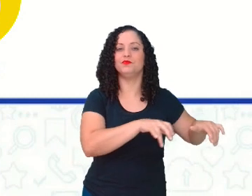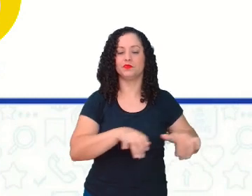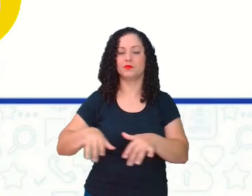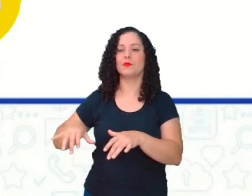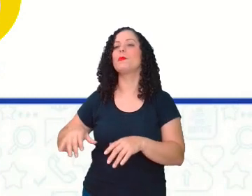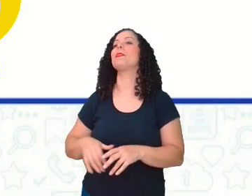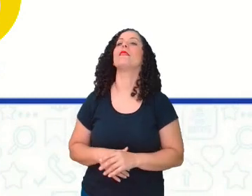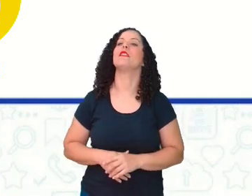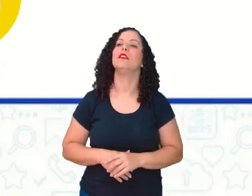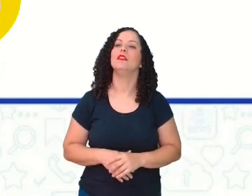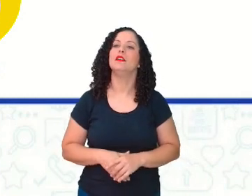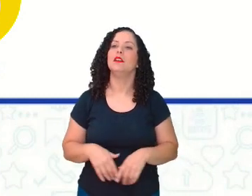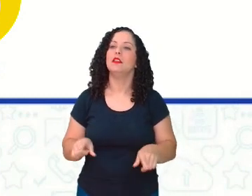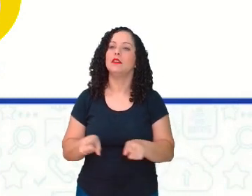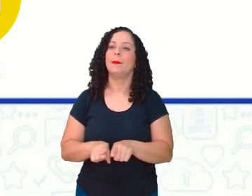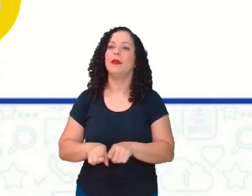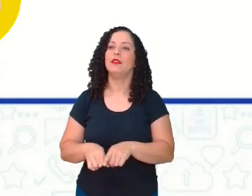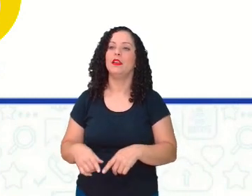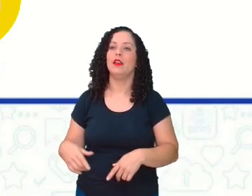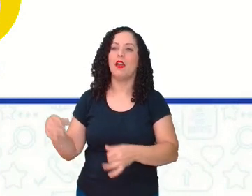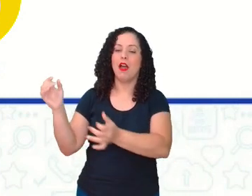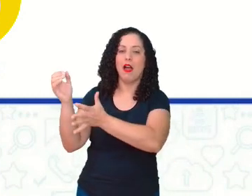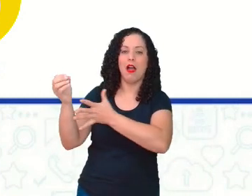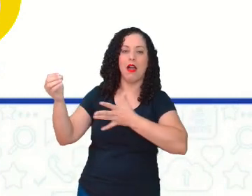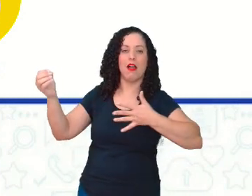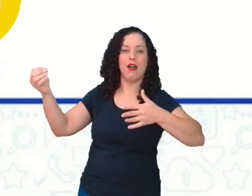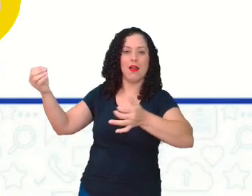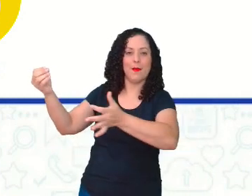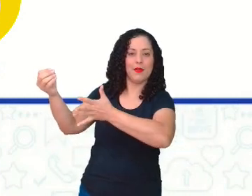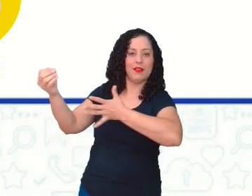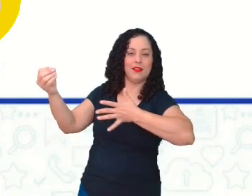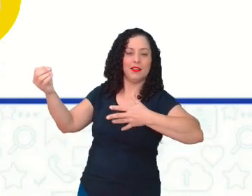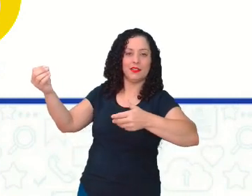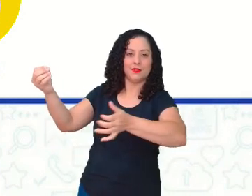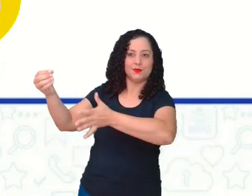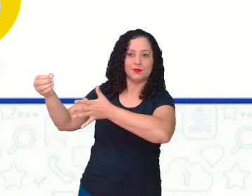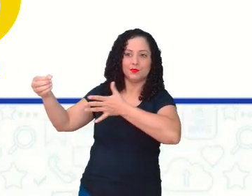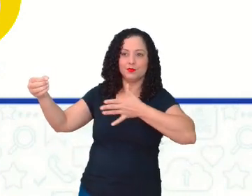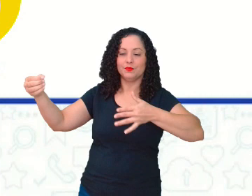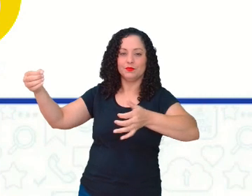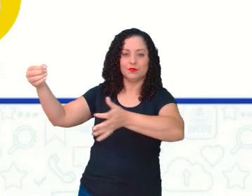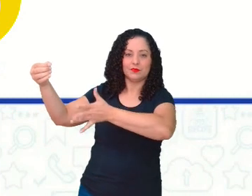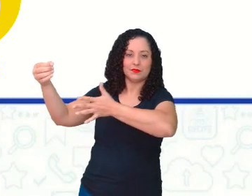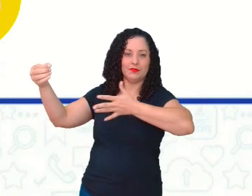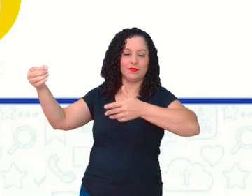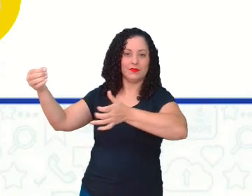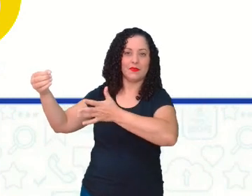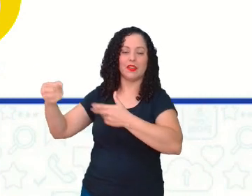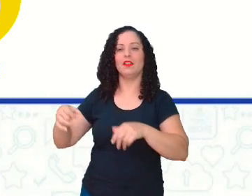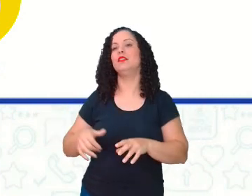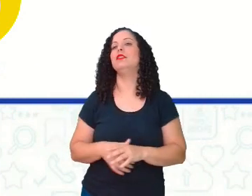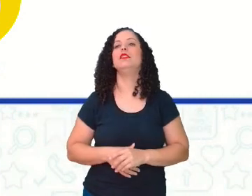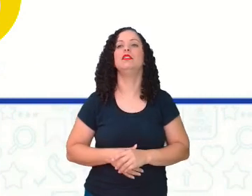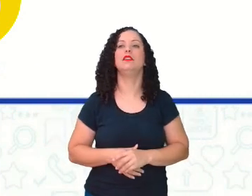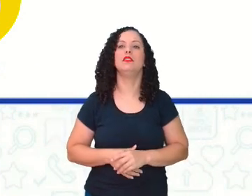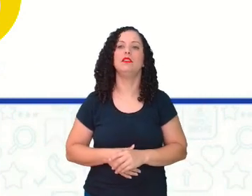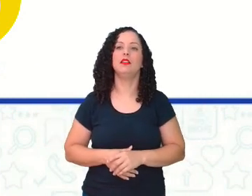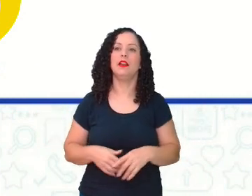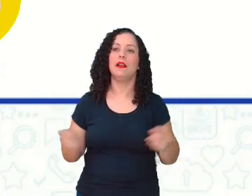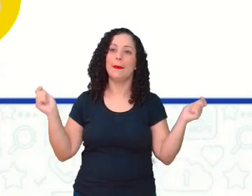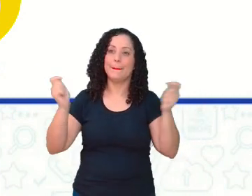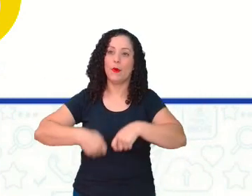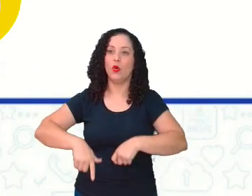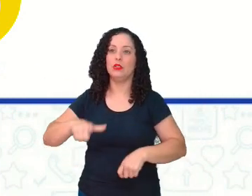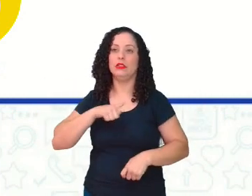os instrumentos de corda, eles variam também pela forma. Eles podem ser com